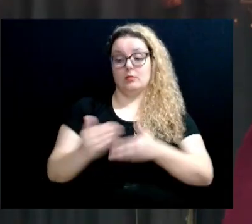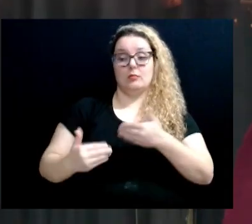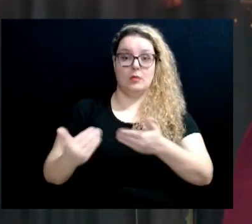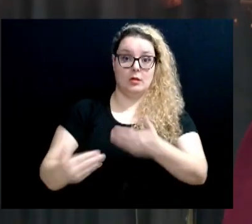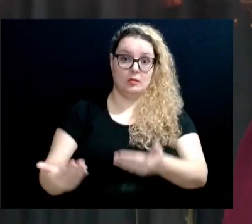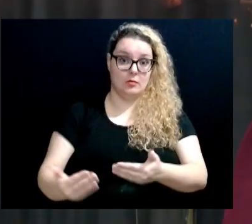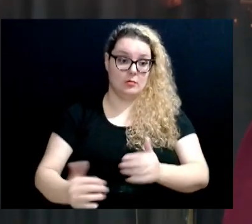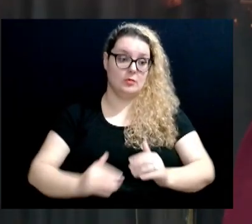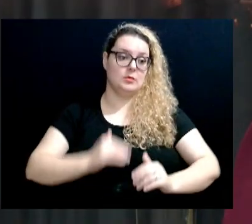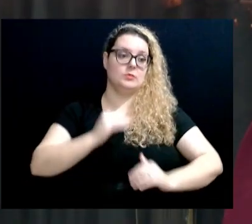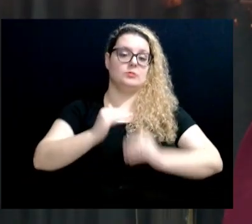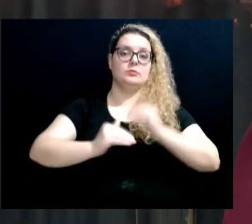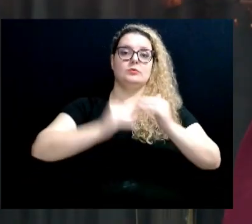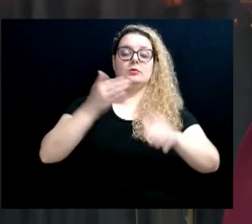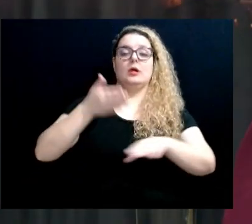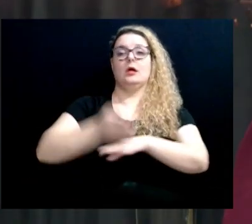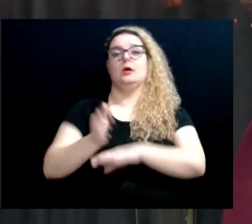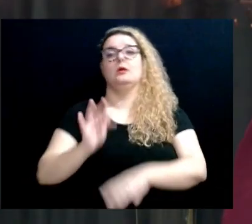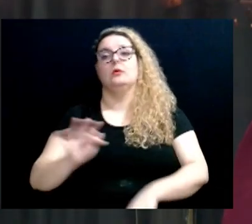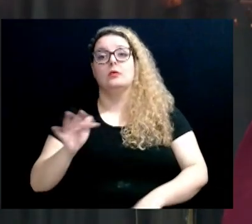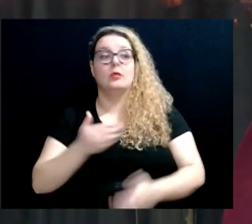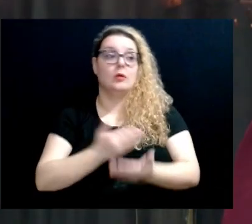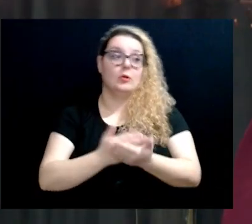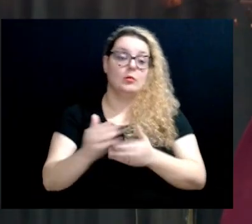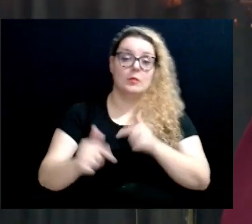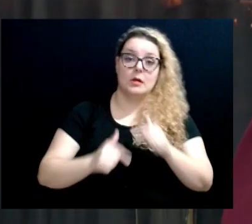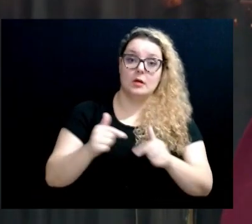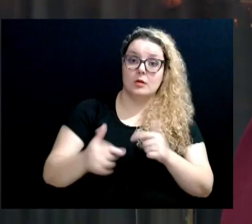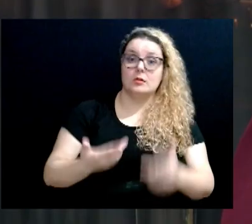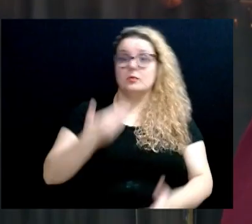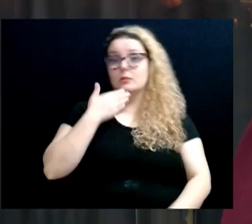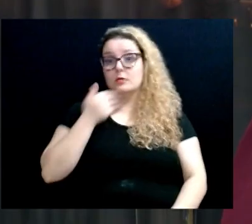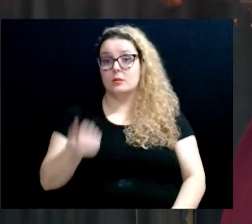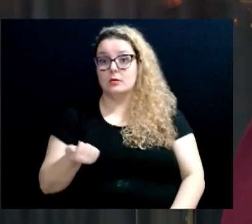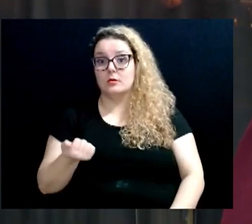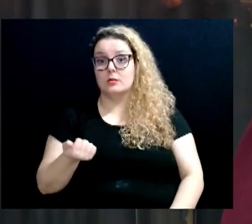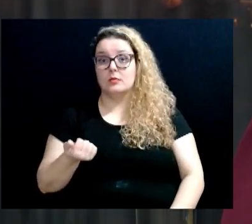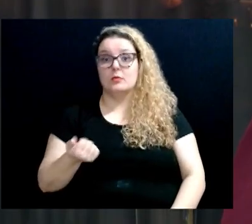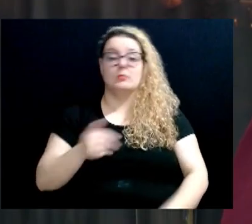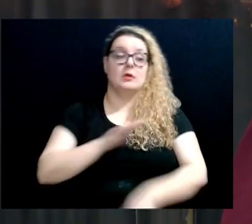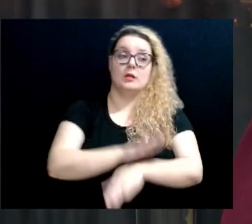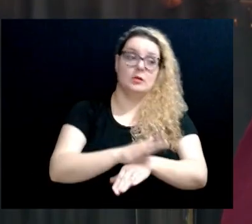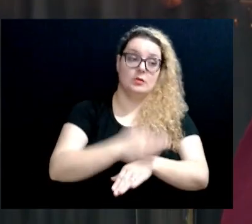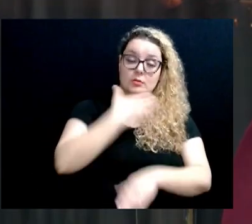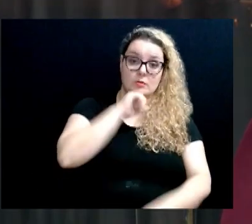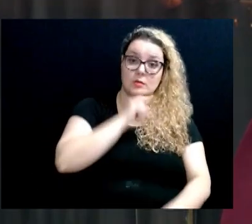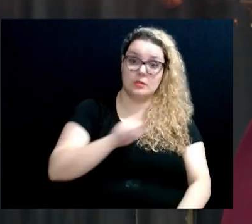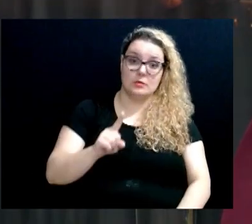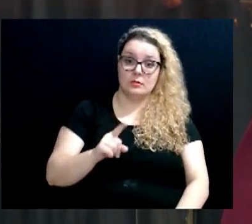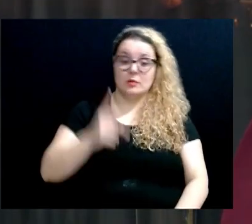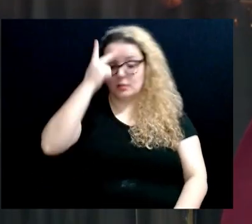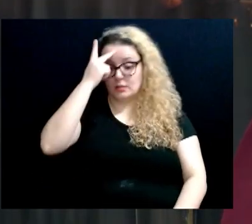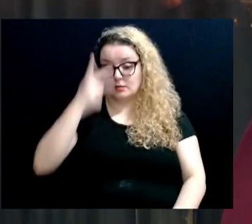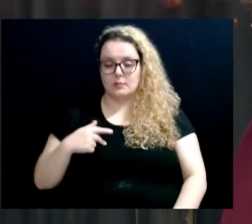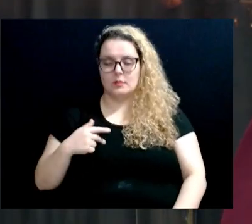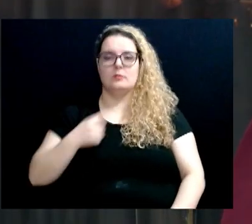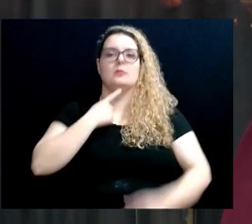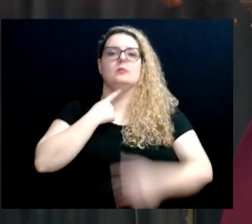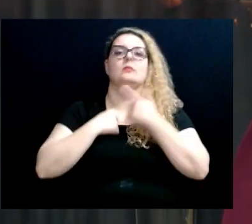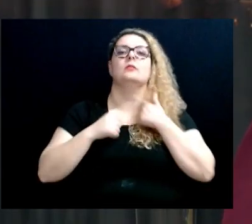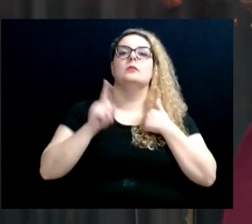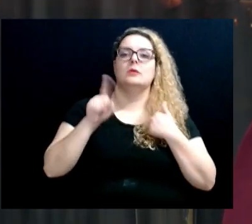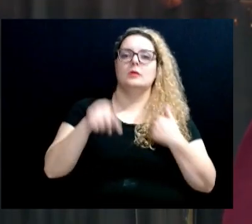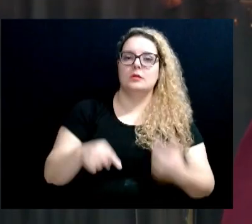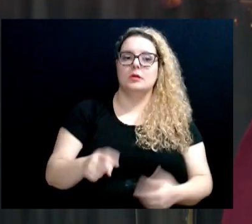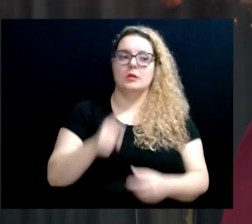entrar na faculdade, um emprego melhor e tal, pela ajuda dos pais. É pelas próprias pernas. E aí vem uma certa inveja no